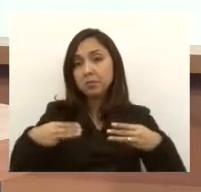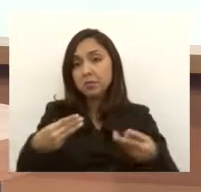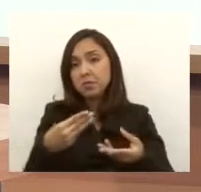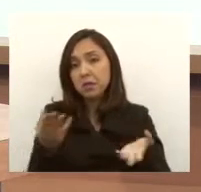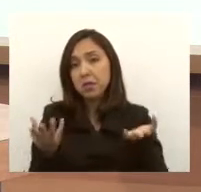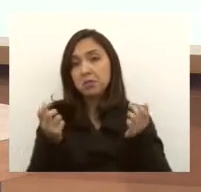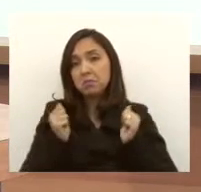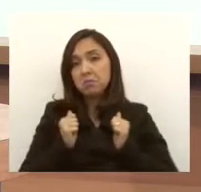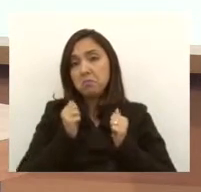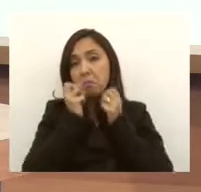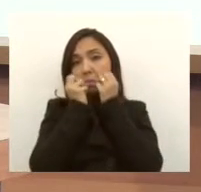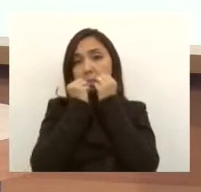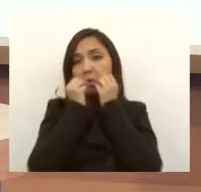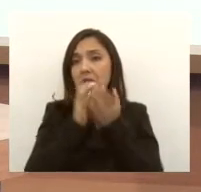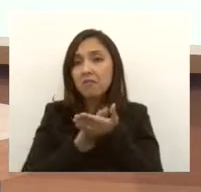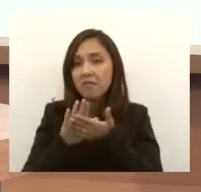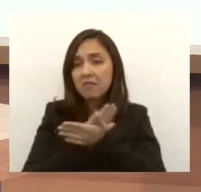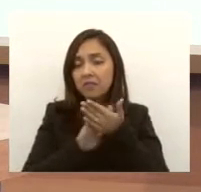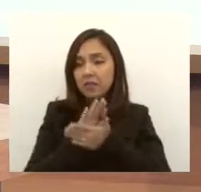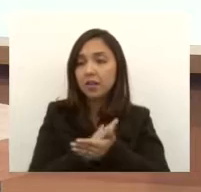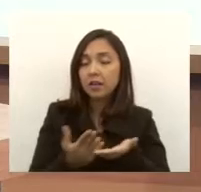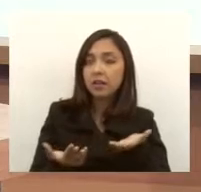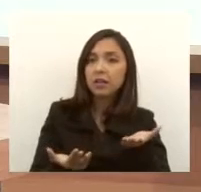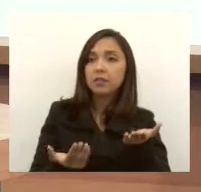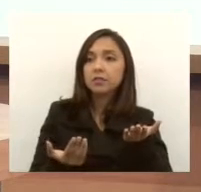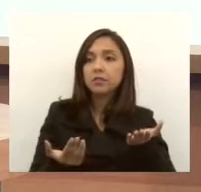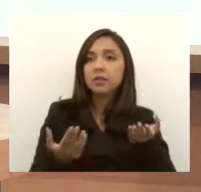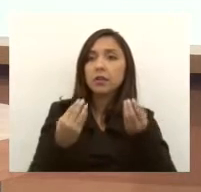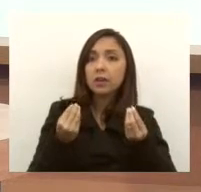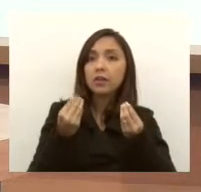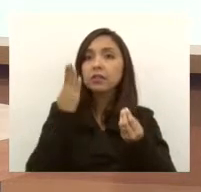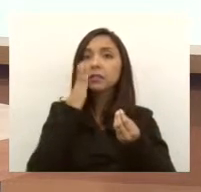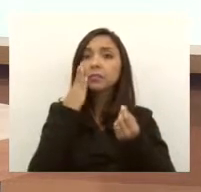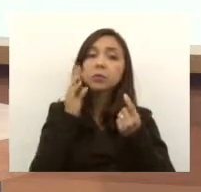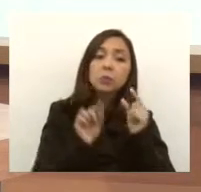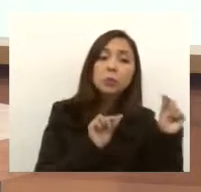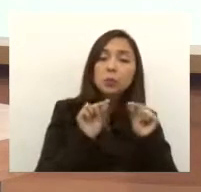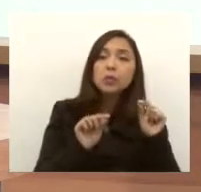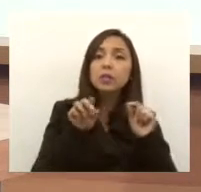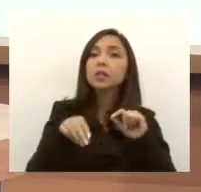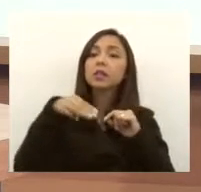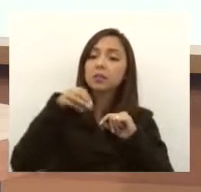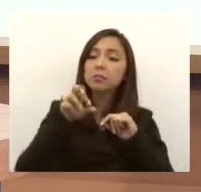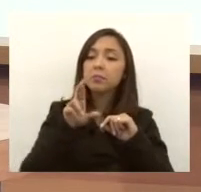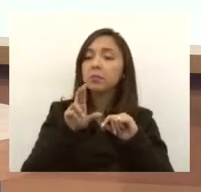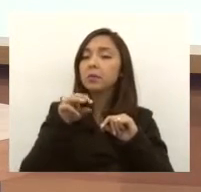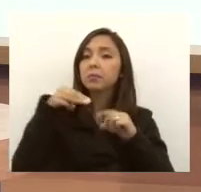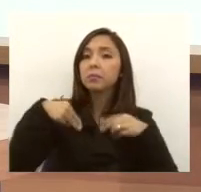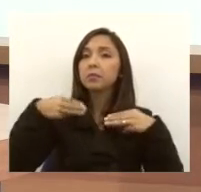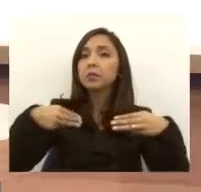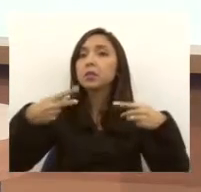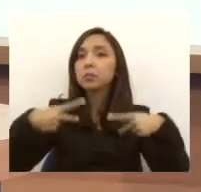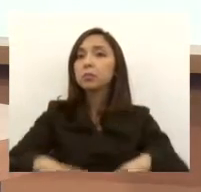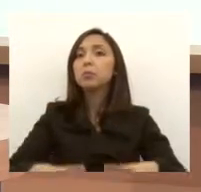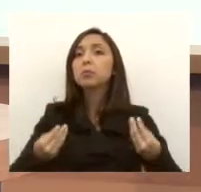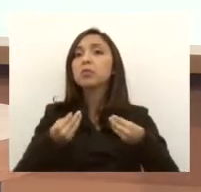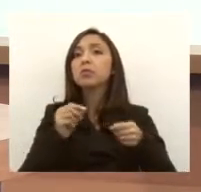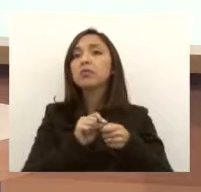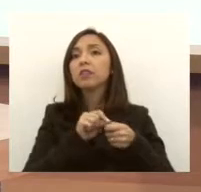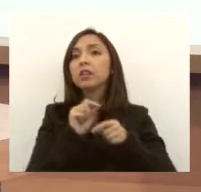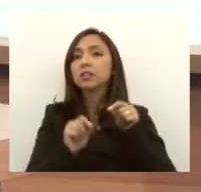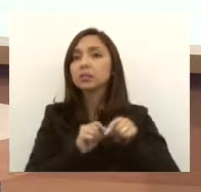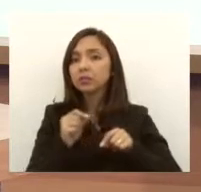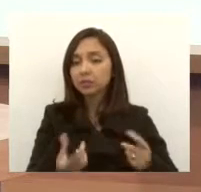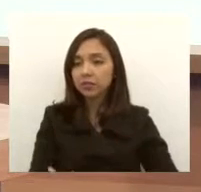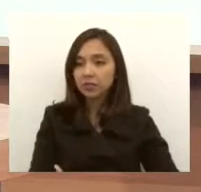se cala, né? Eu gostaria de saber qual que é o posicionamento do Ministério Público com relação a isso. Tem mais de 300 unidades habitacionais lá, que as pessoas